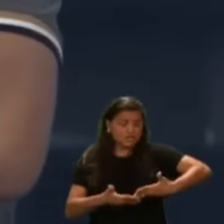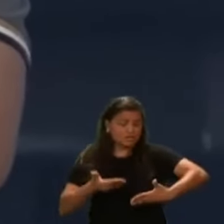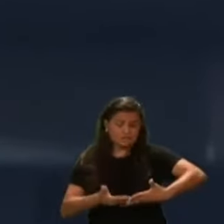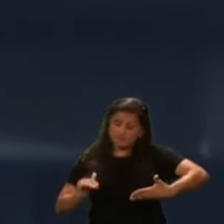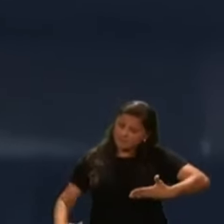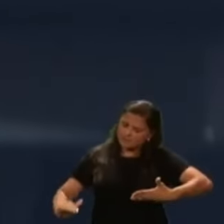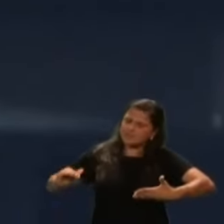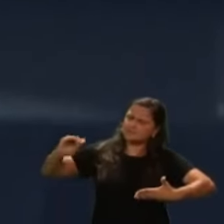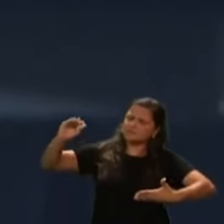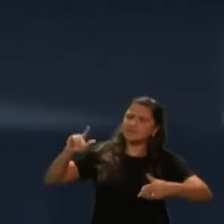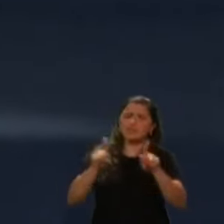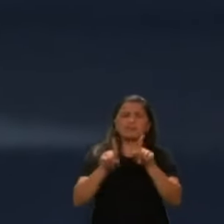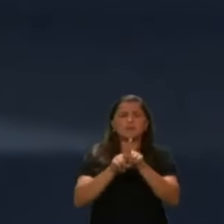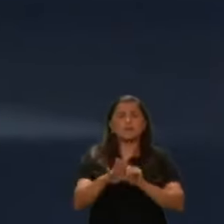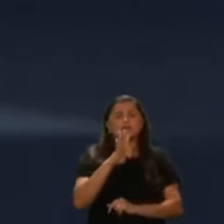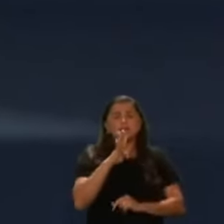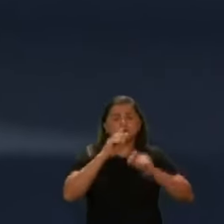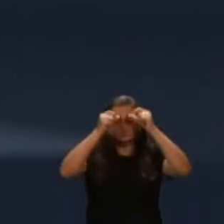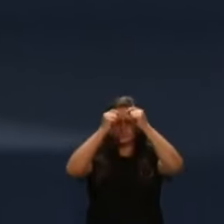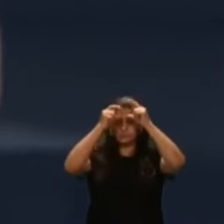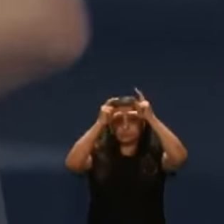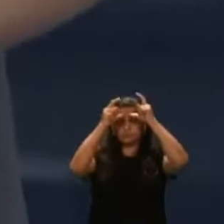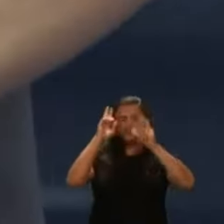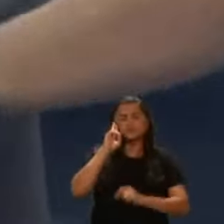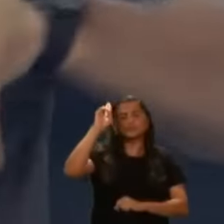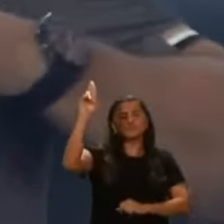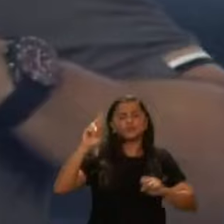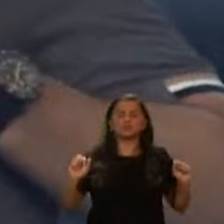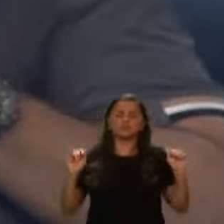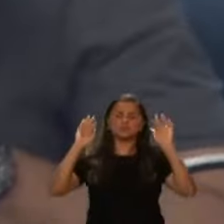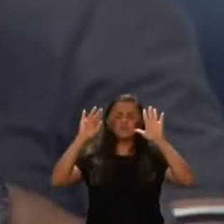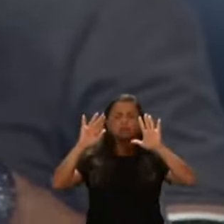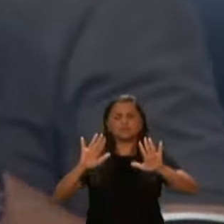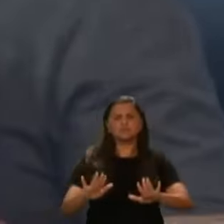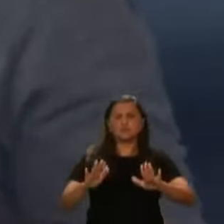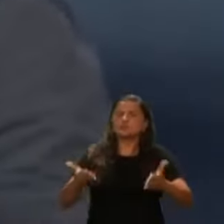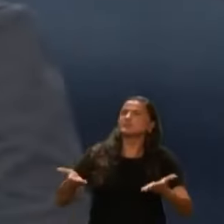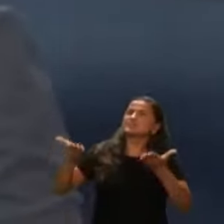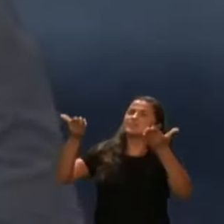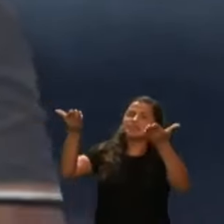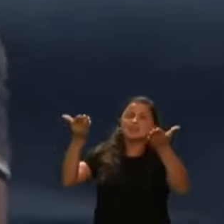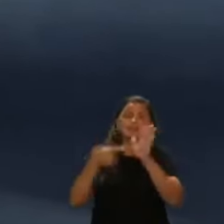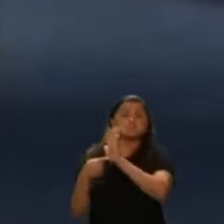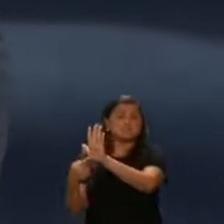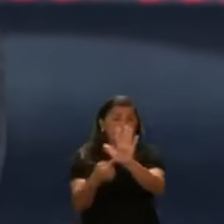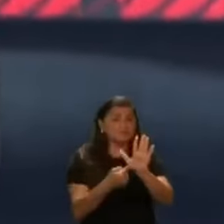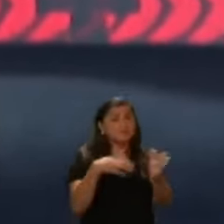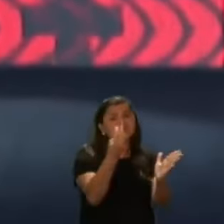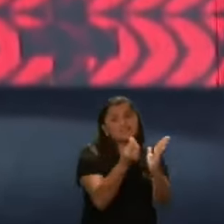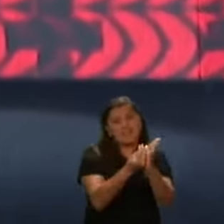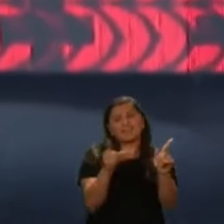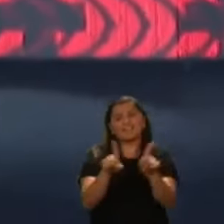em tamanho, mas no conhecimento do Senhor. Nós abençoamos e apresentamos você a essa casa, nessa